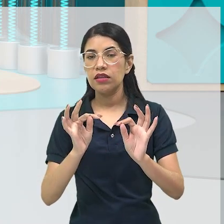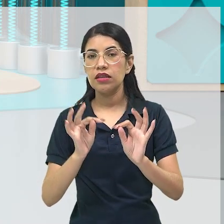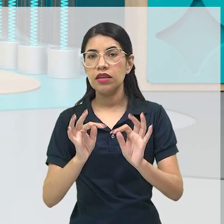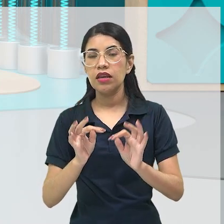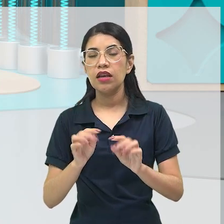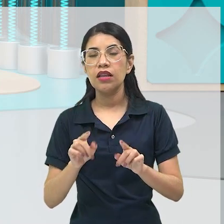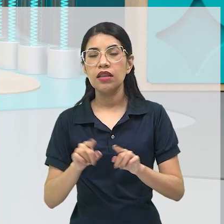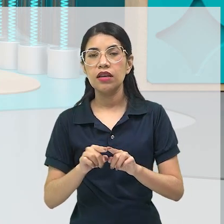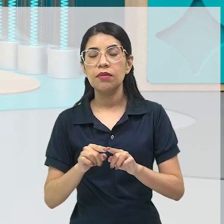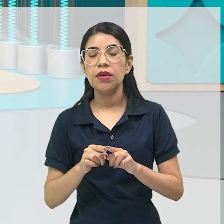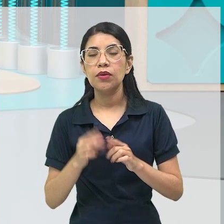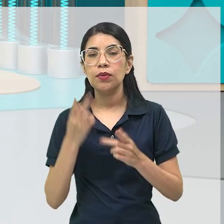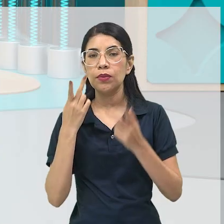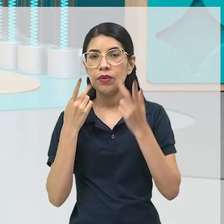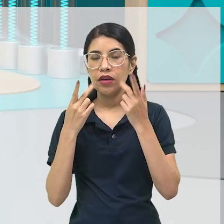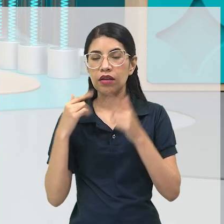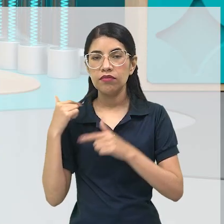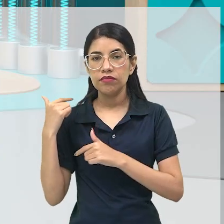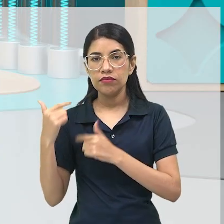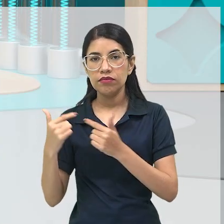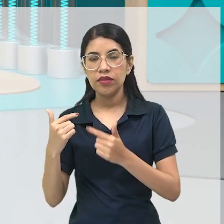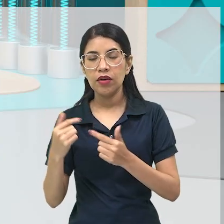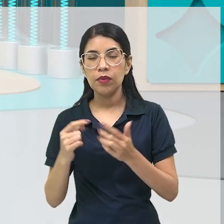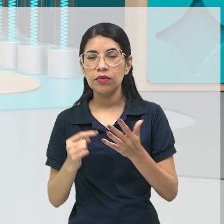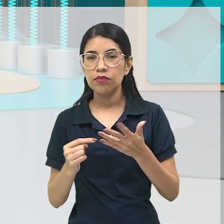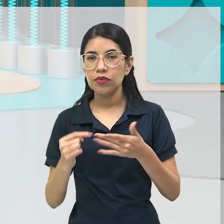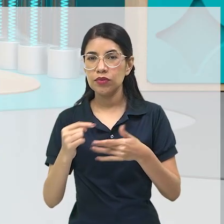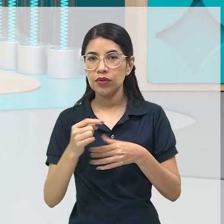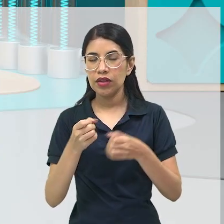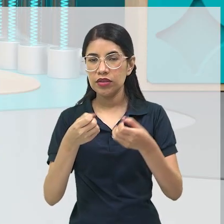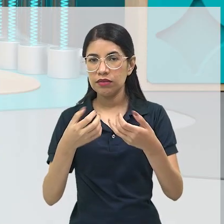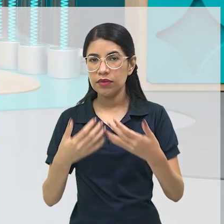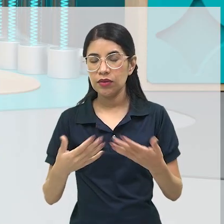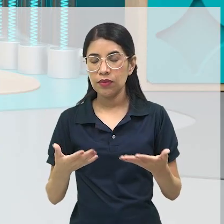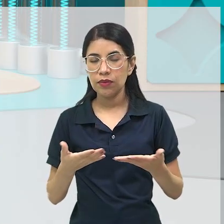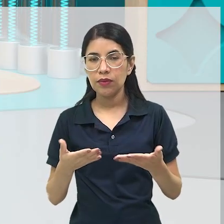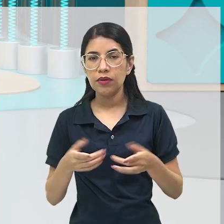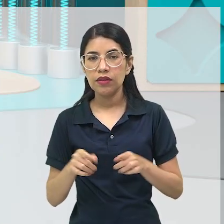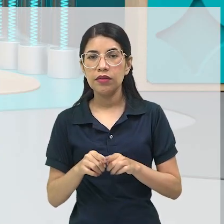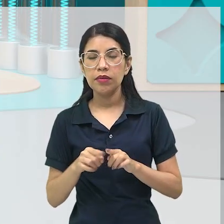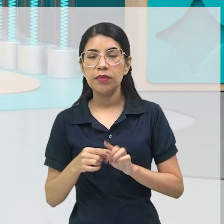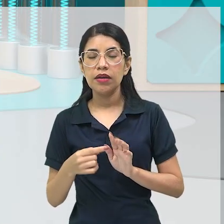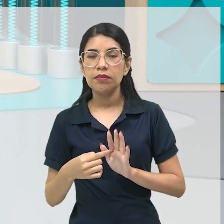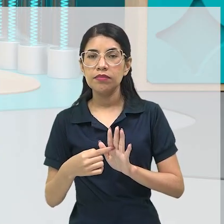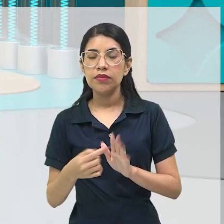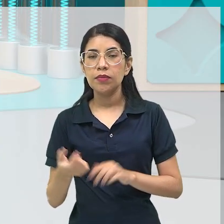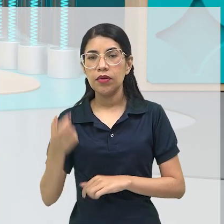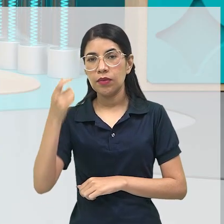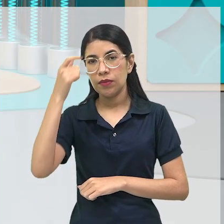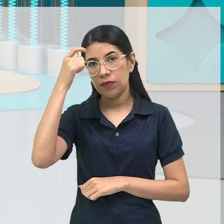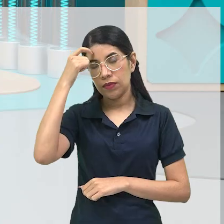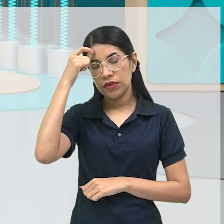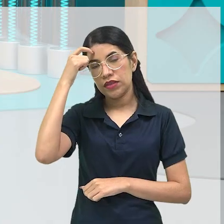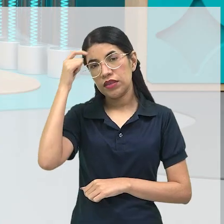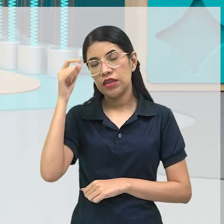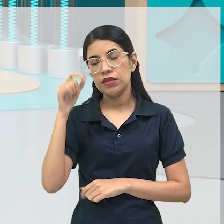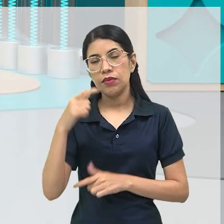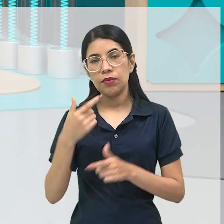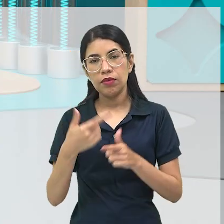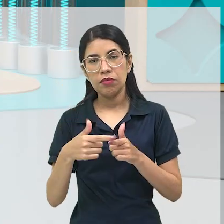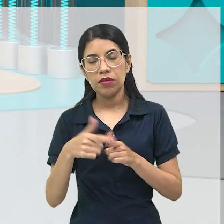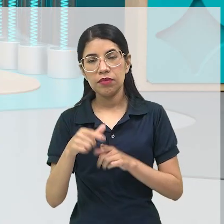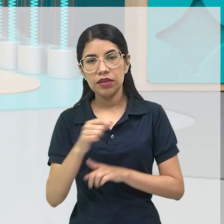nosso teatro tradicional e tudo que a gente falou até aqui para trazer também essa consciência para um